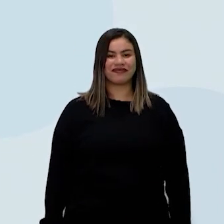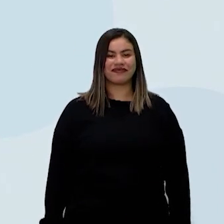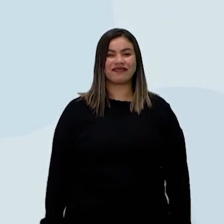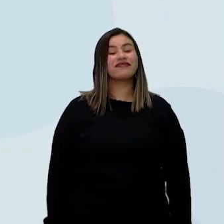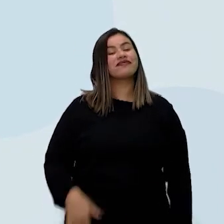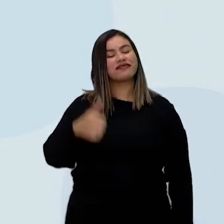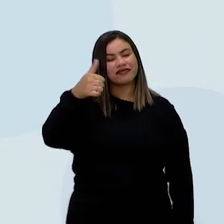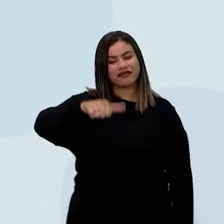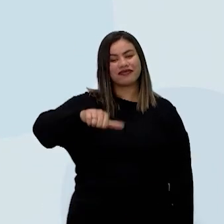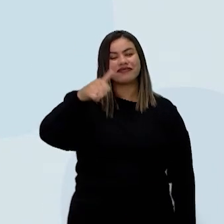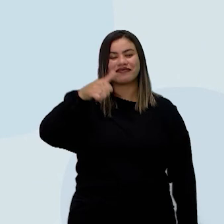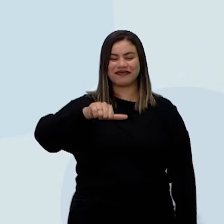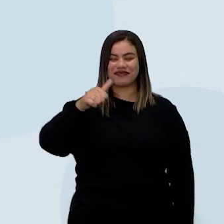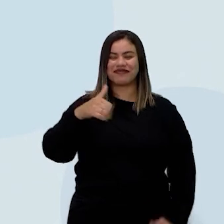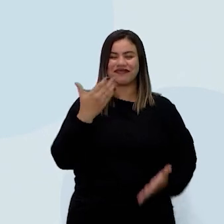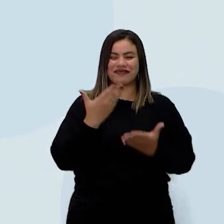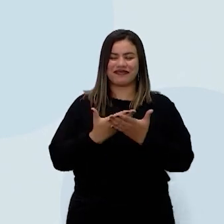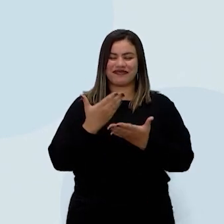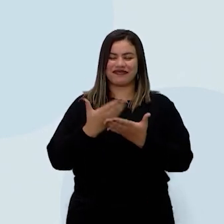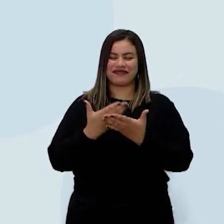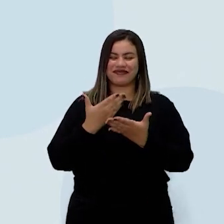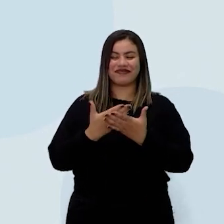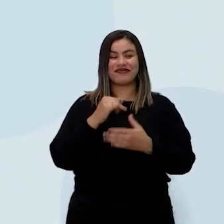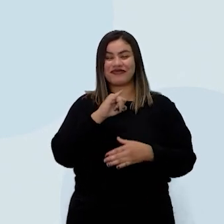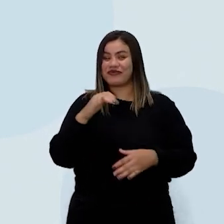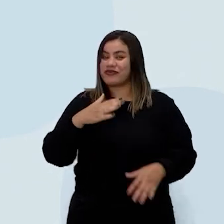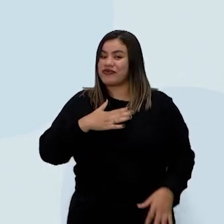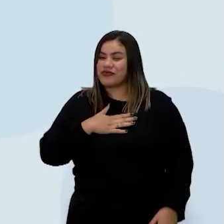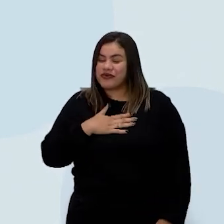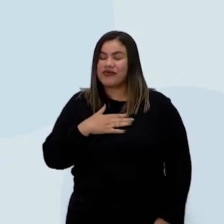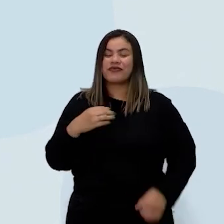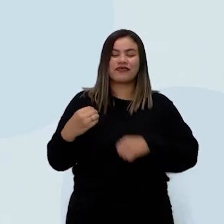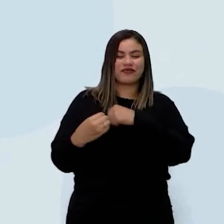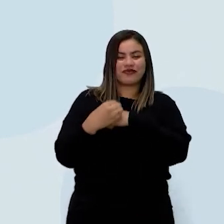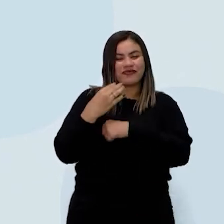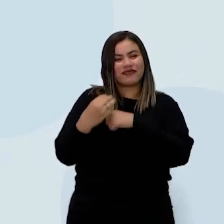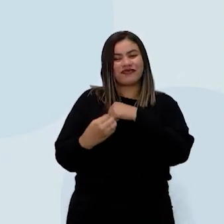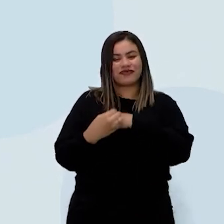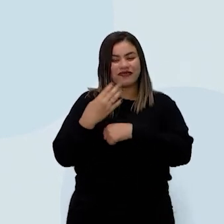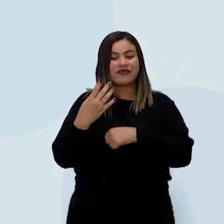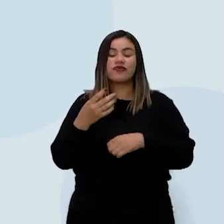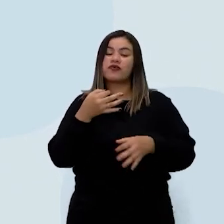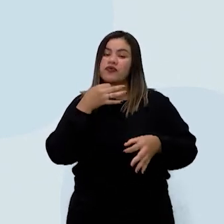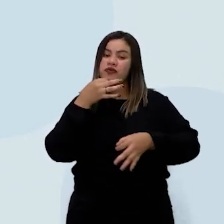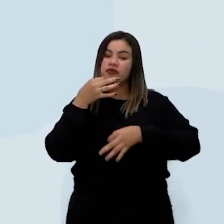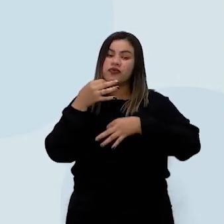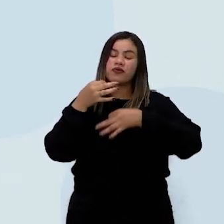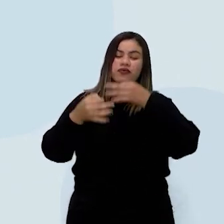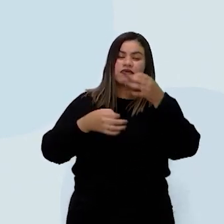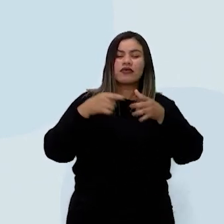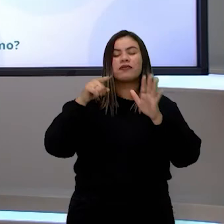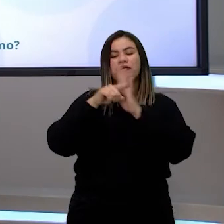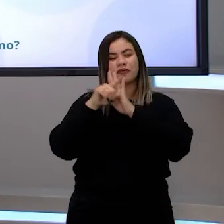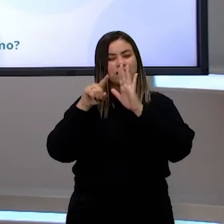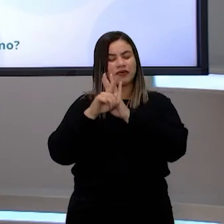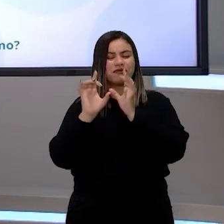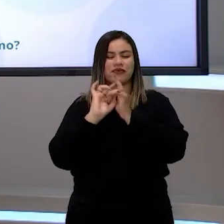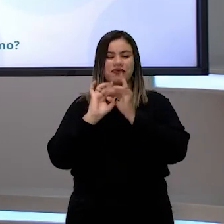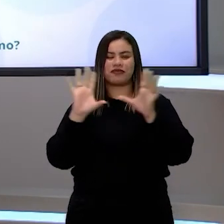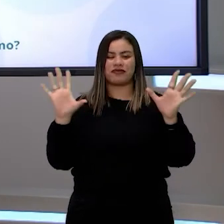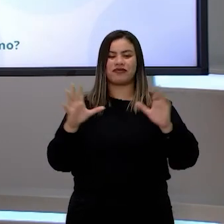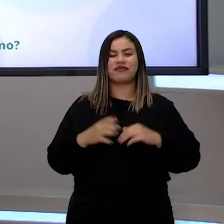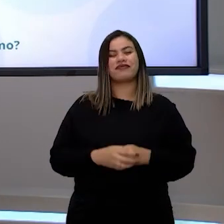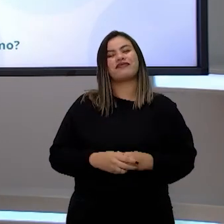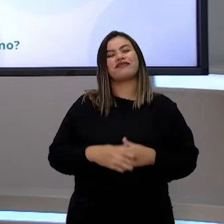façam uma avaliação aí da nossa aula, se ficou legal, né, sugestões, dúvidas, manda aí pra gente. Legal.